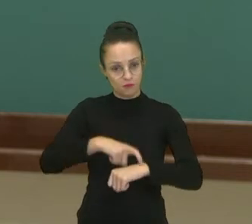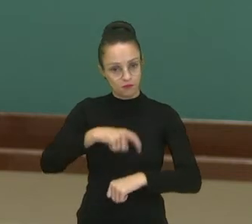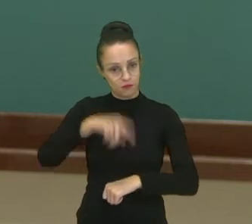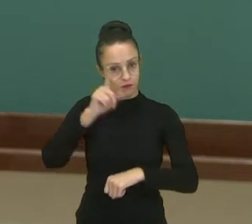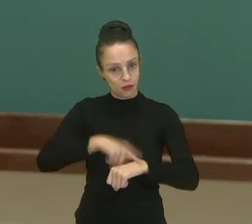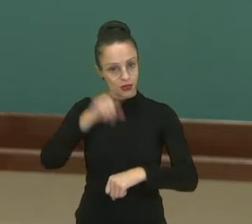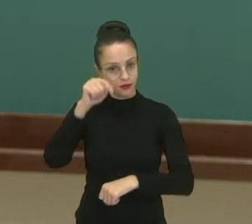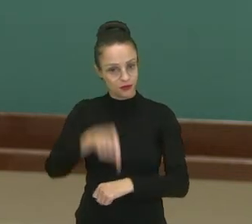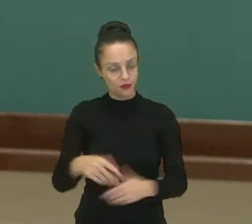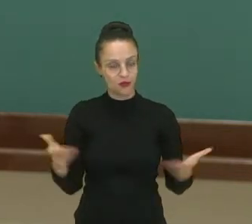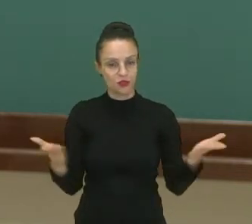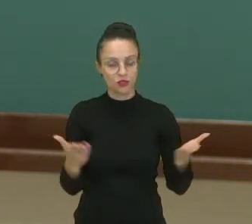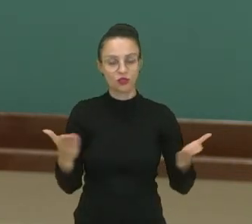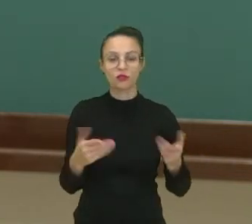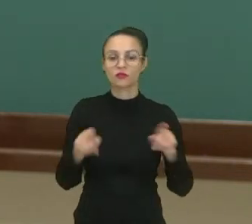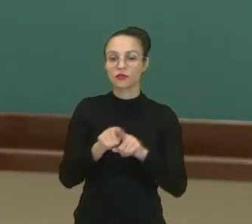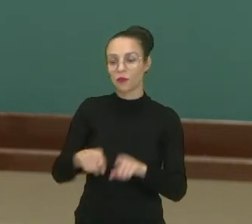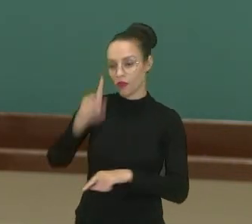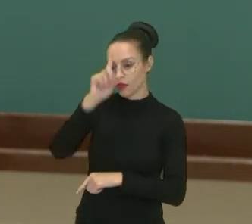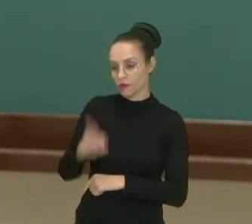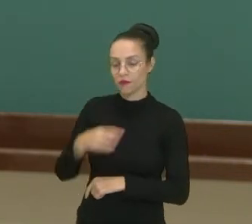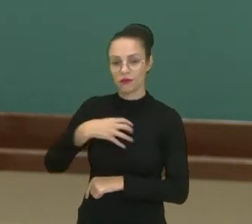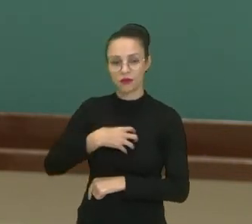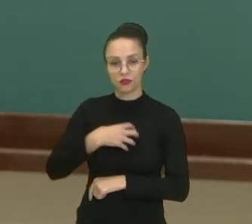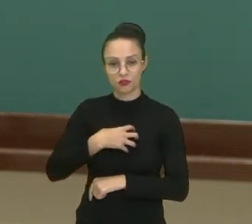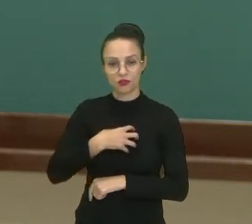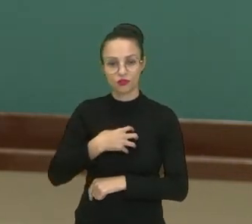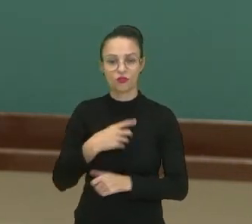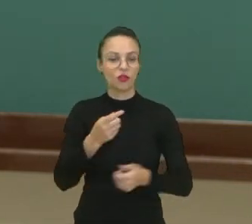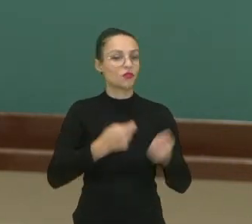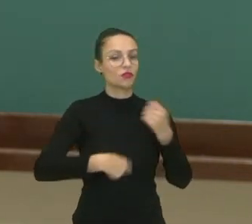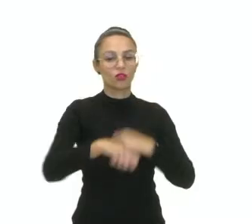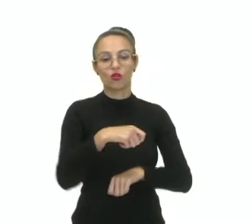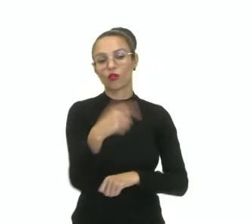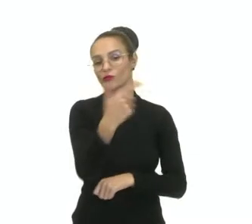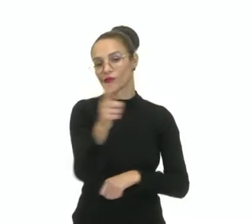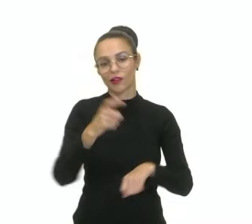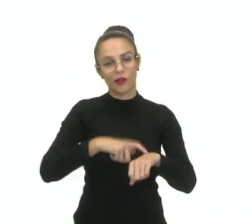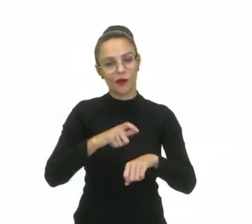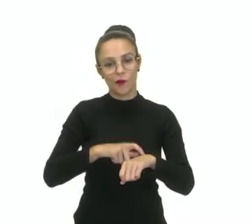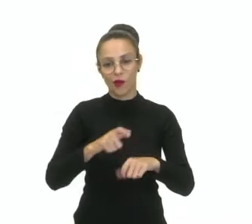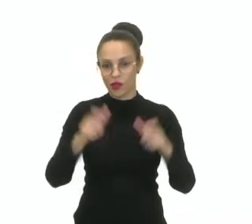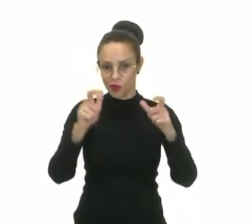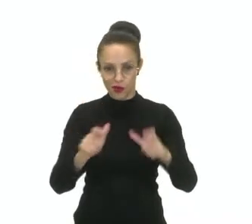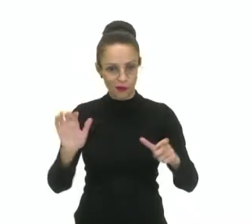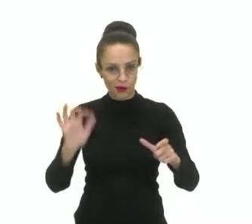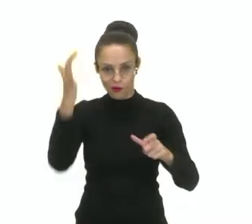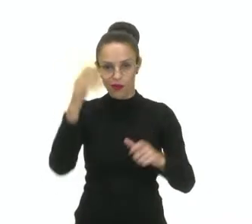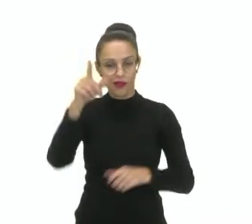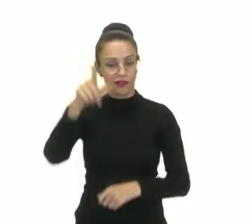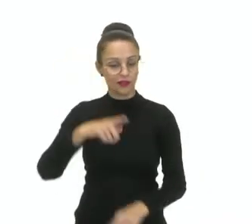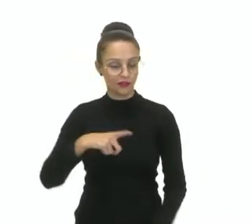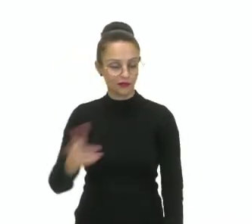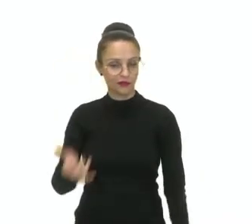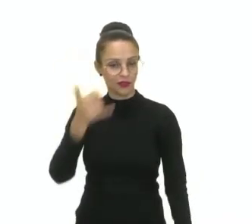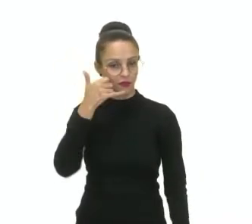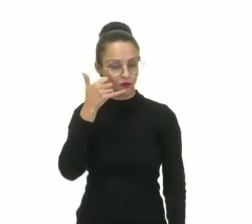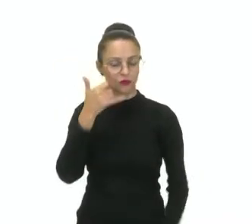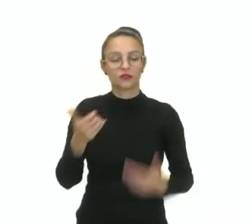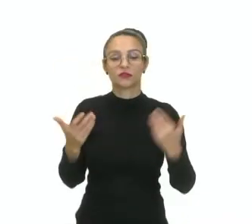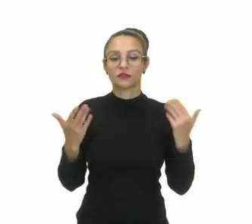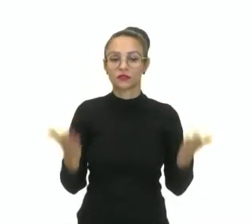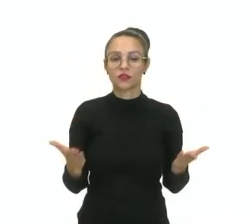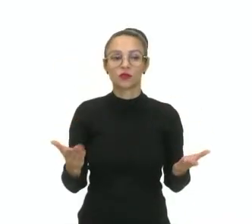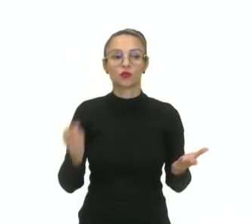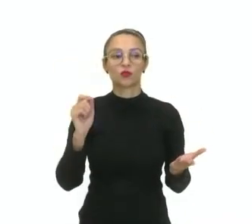do indicativo ou imperativo. Negócios não tem hora nem lugar para acontecer, tem telefone. Então, veja,